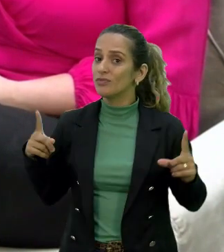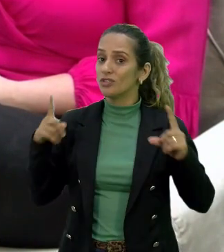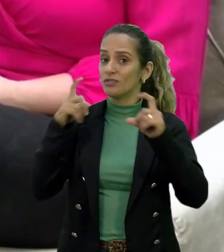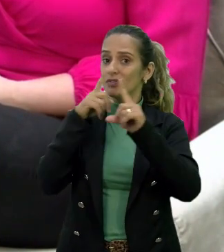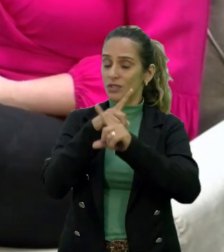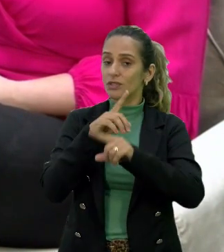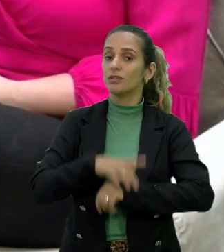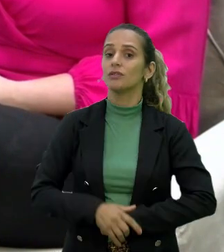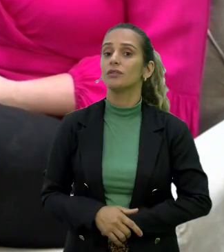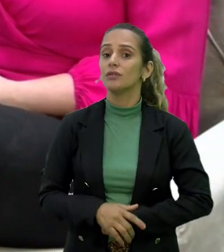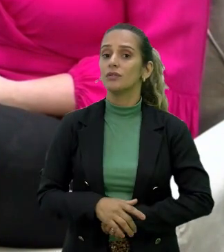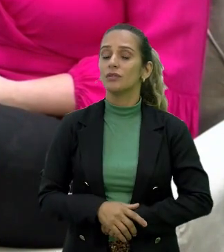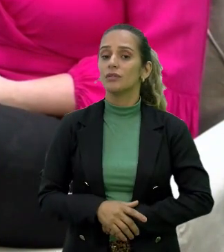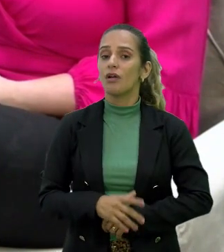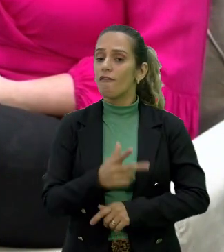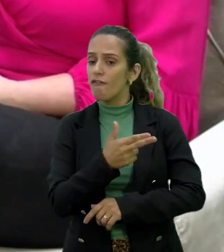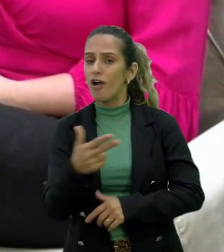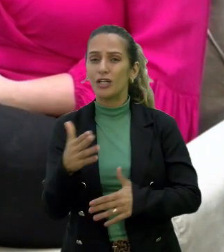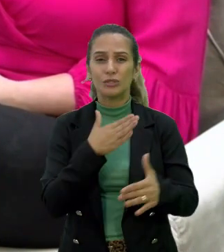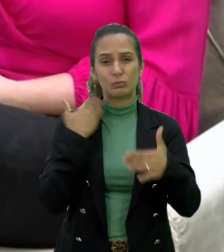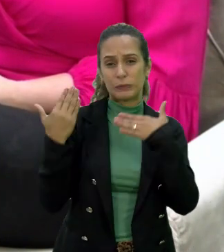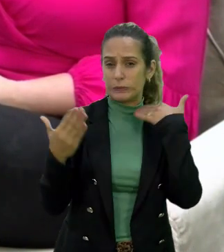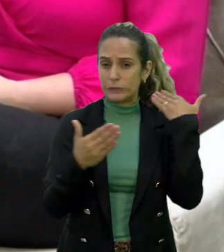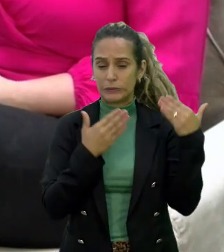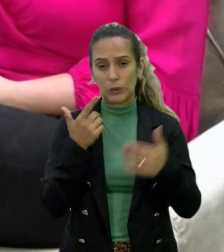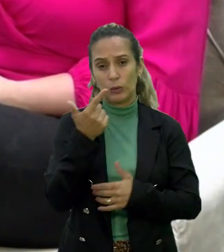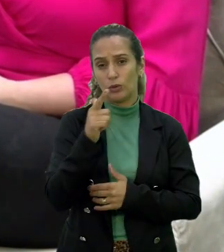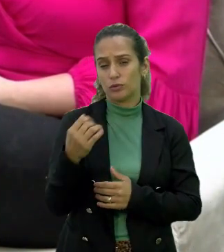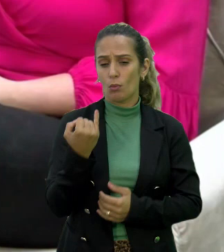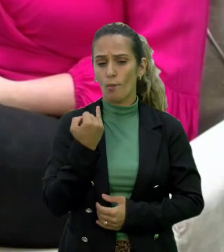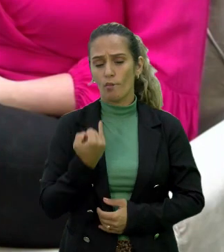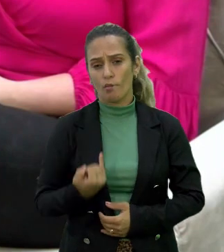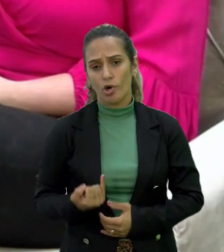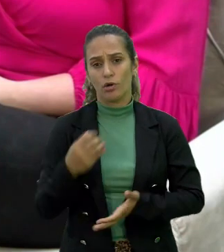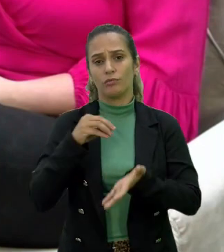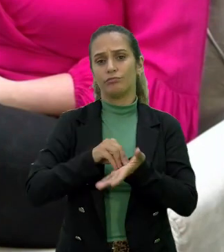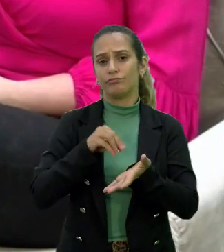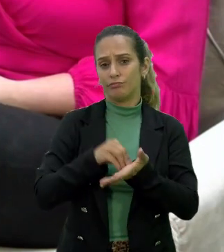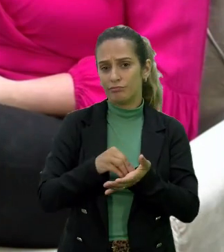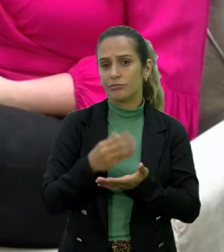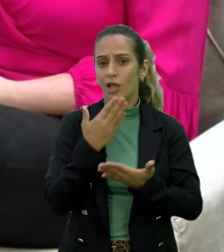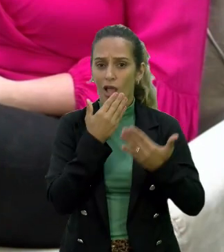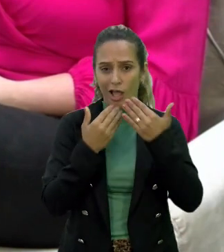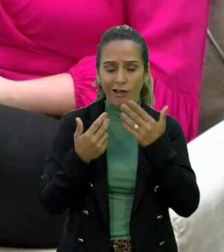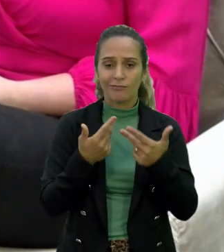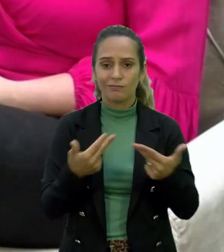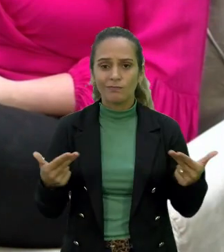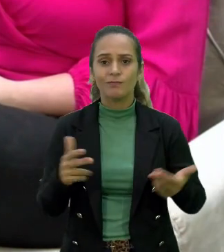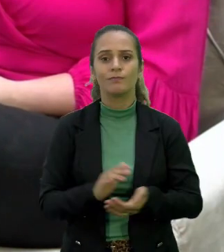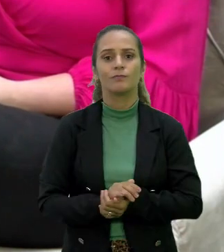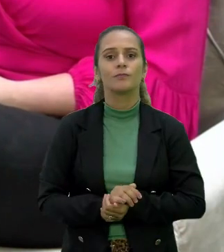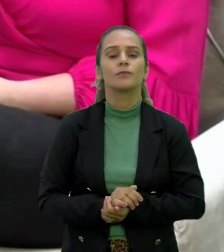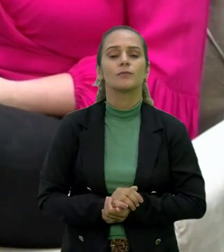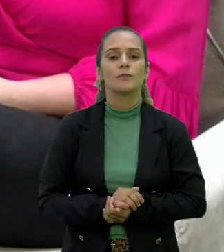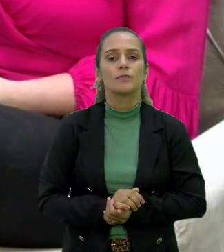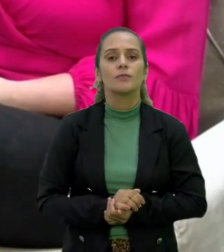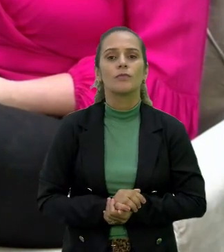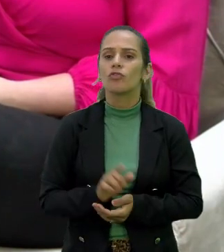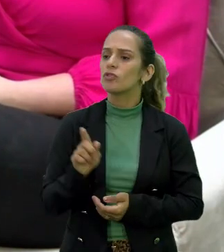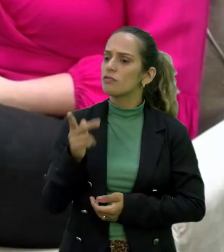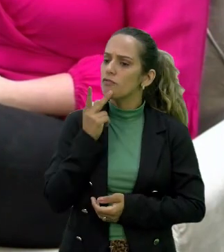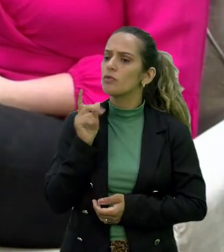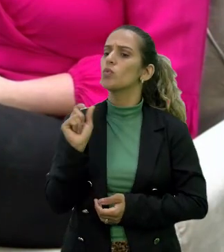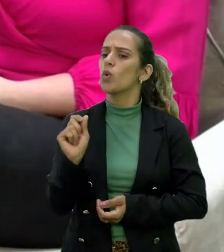de pessoas vários deles morreram outros estão desnutridos deputada isso a senhora atribui